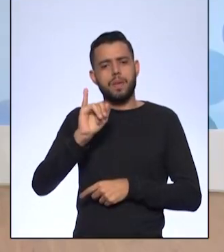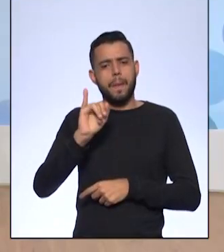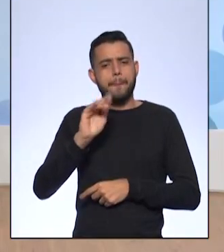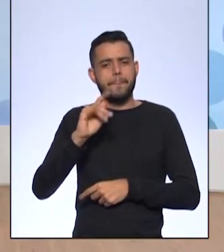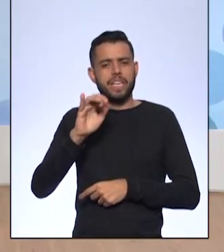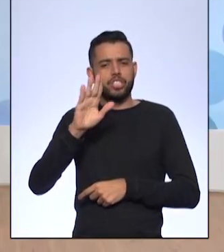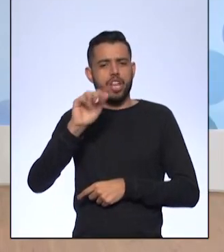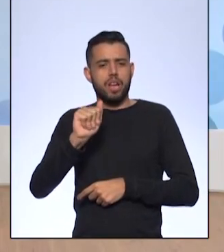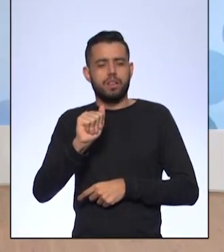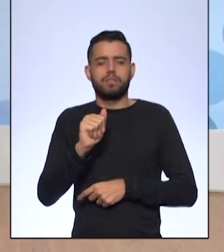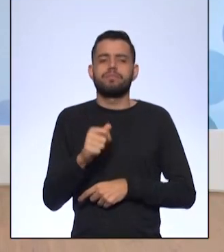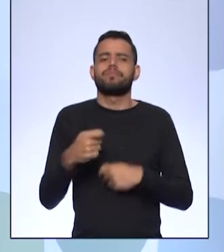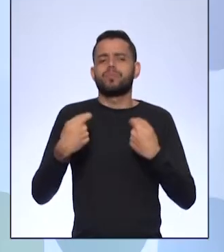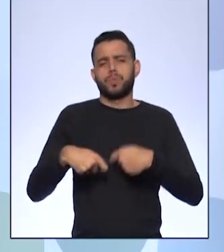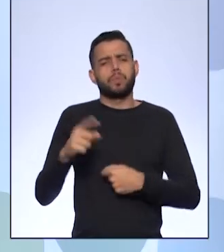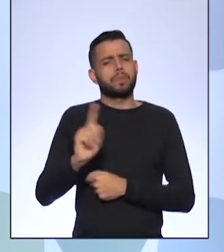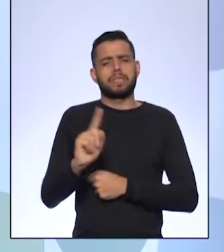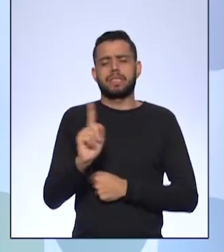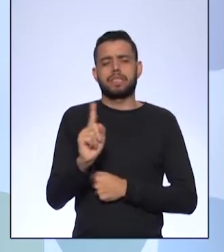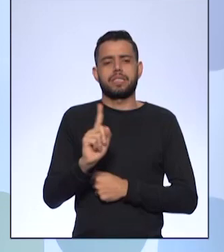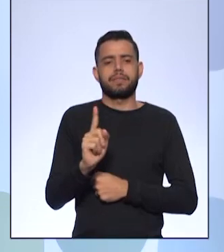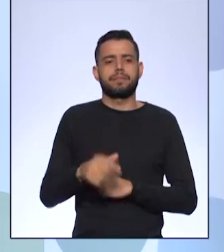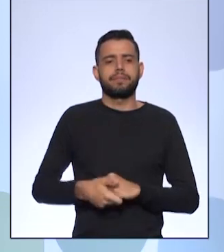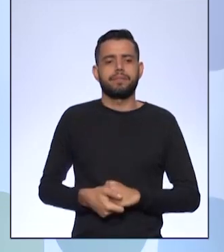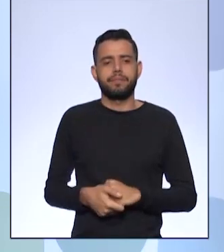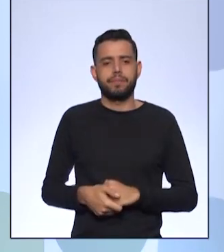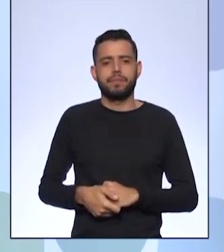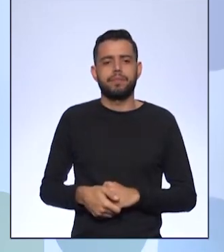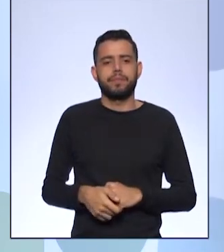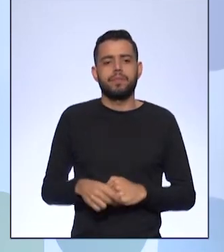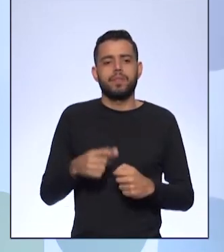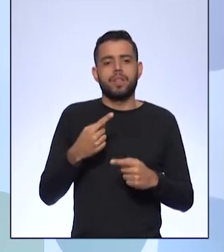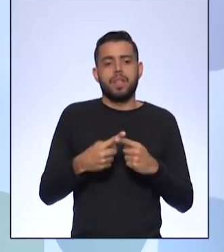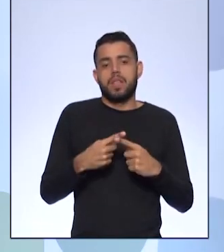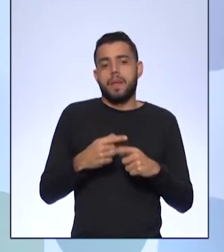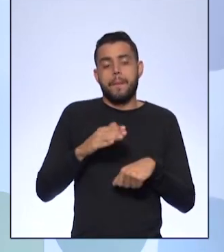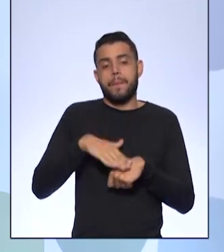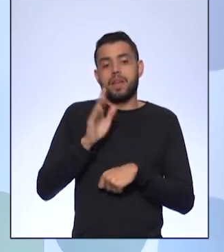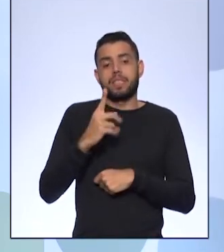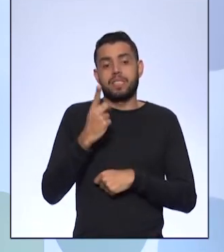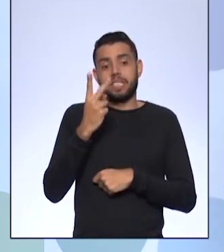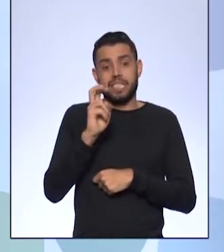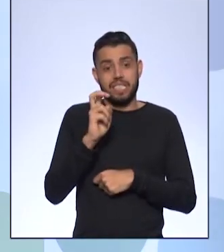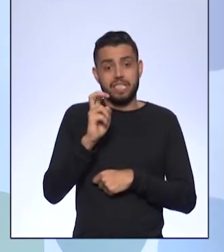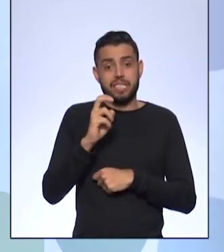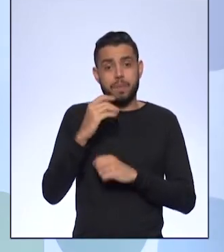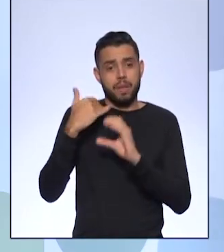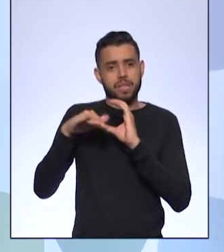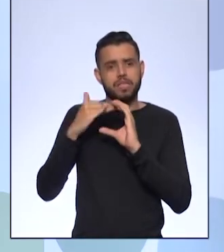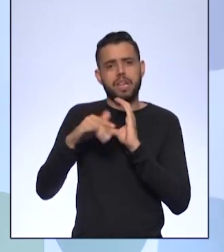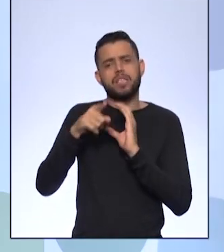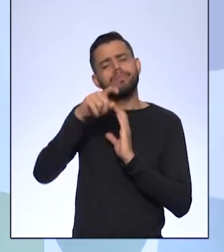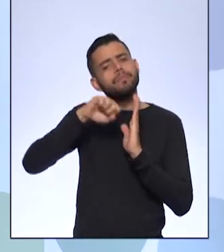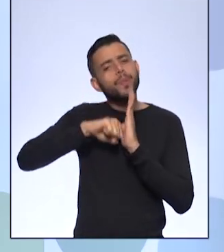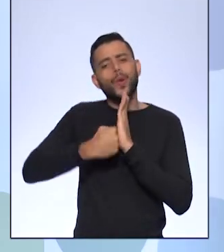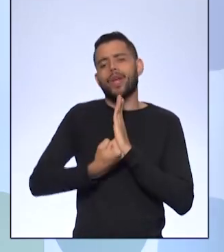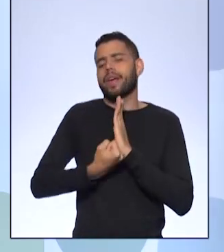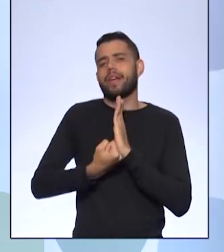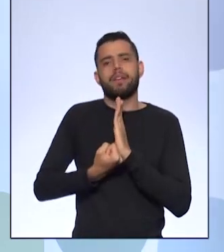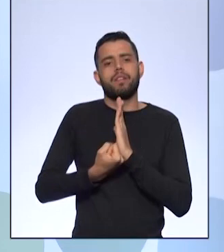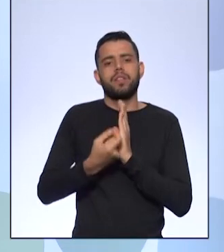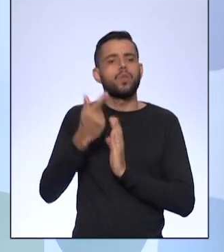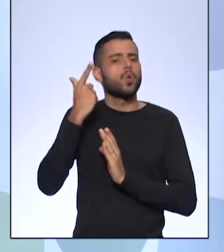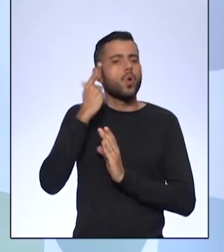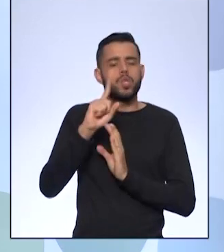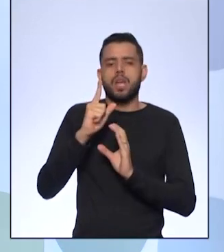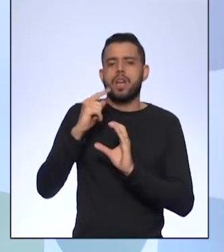precisa, pessoal, não precisa, calma. Porque, assim, mais de 15 mensagens bloqueia a sua possibilidade de